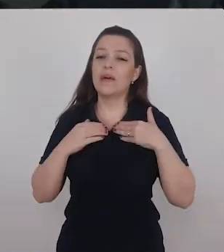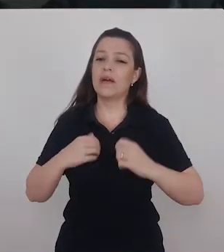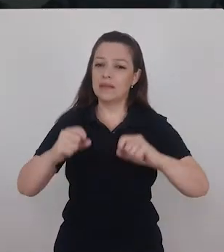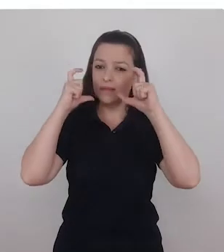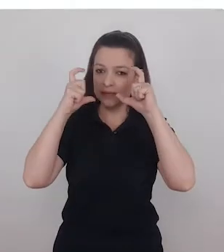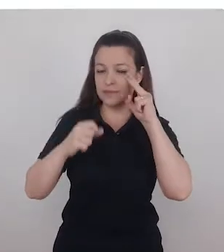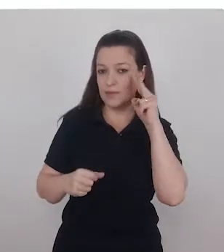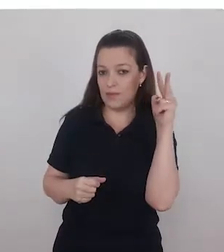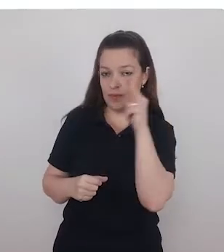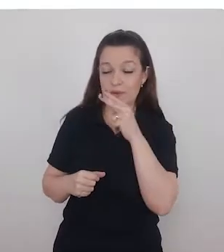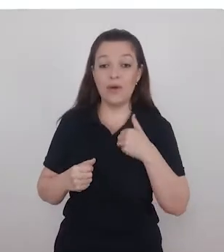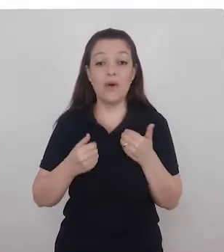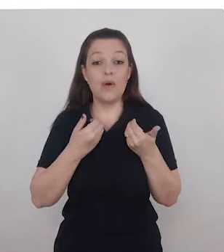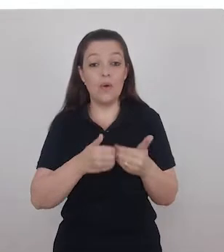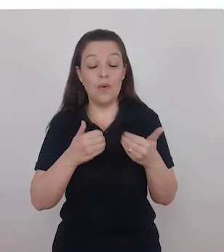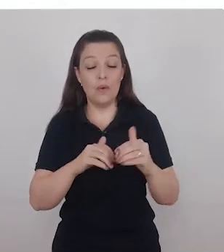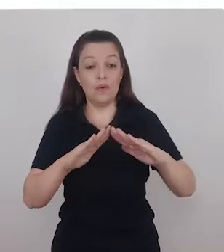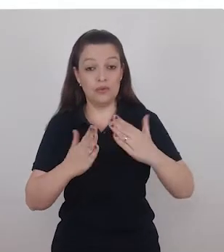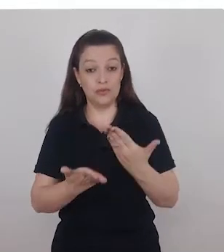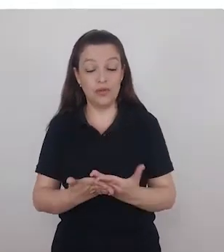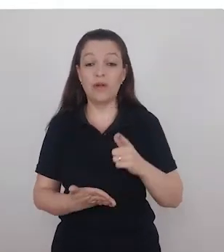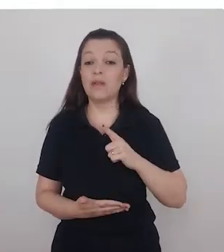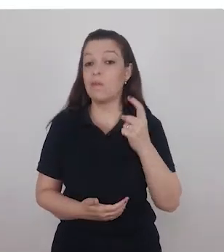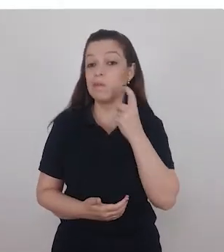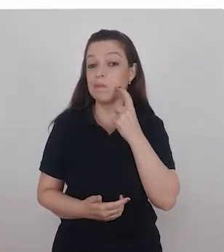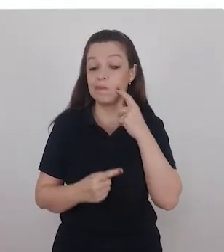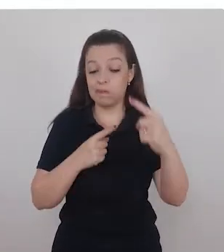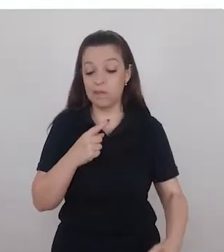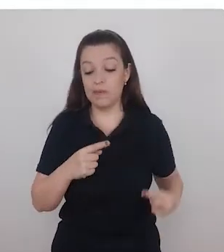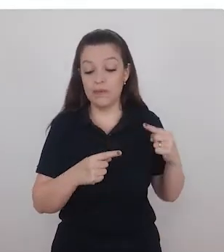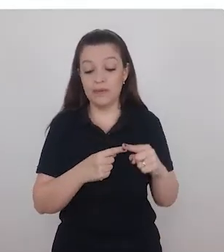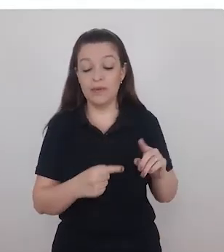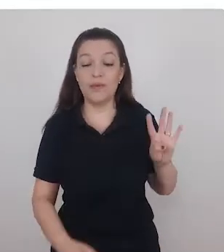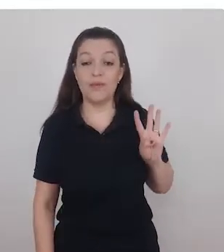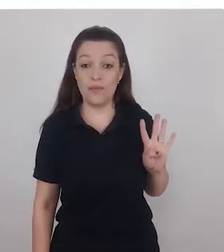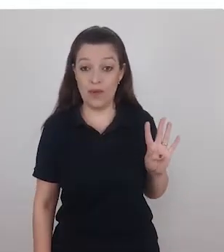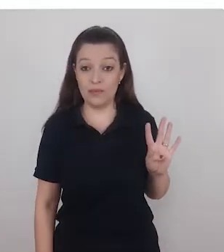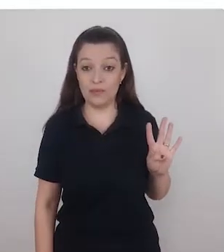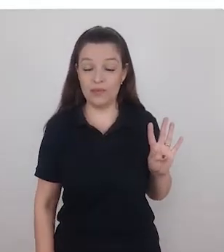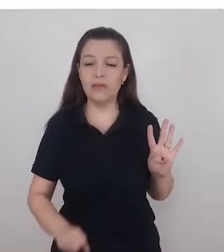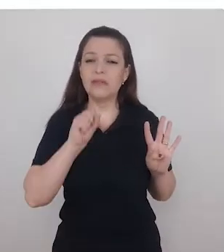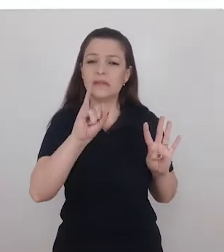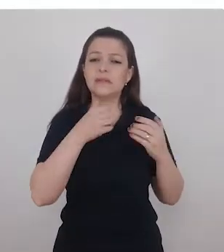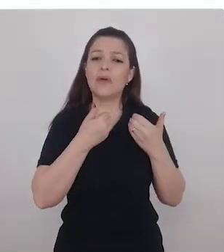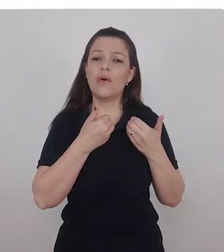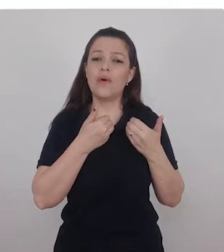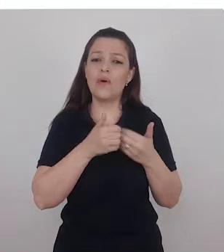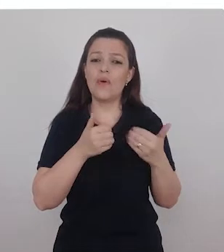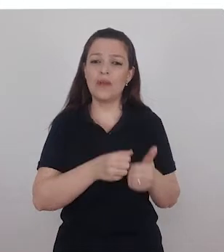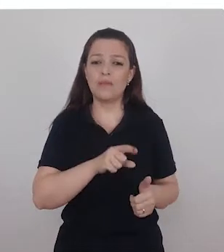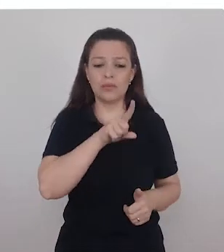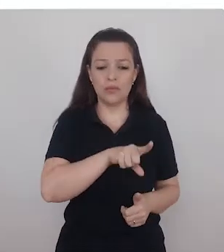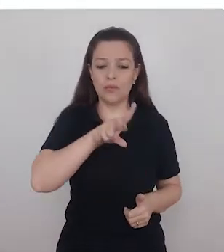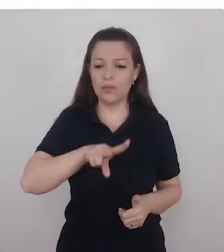Um ônibus escolar possui 4 rodas. Quantas rodas terá 3 ônibus? Vou fazer aqui